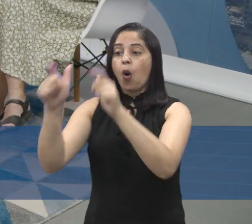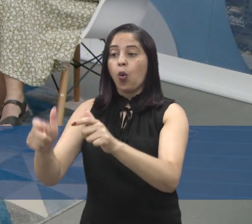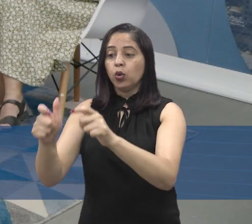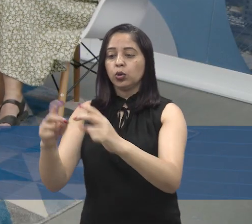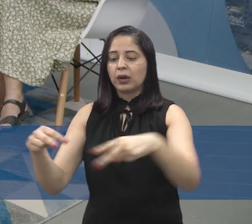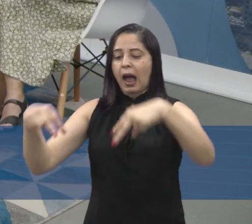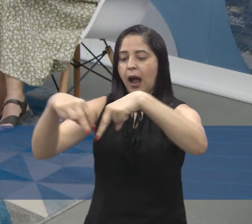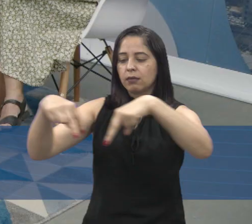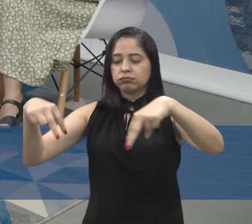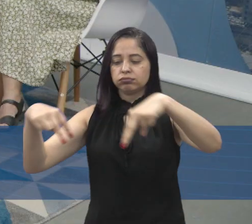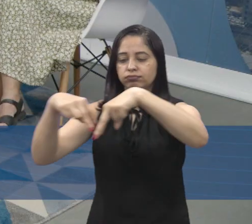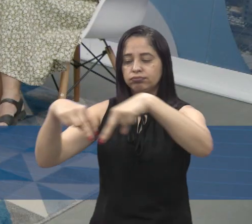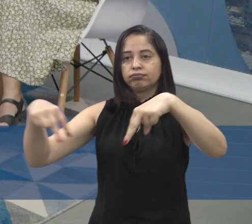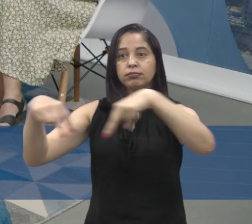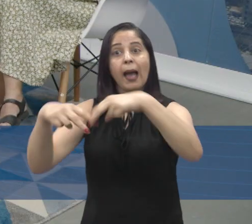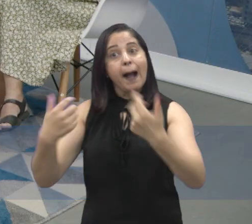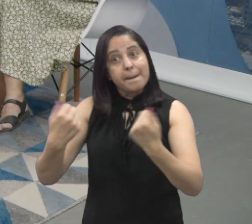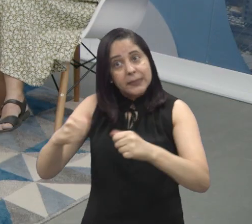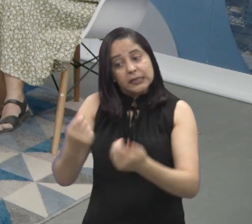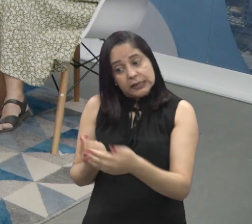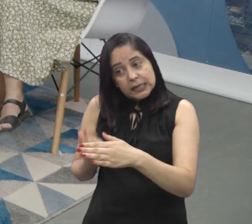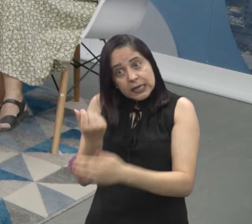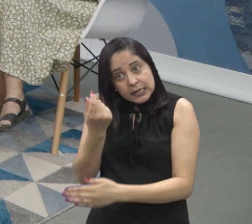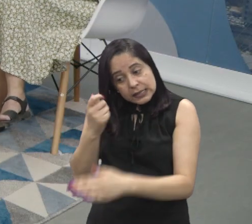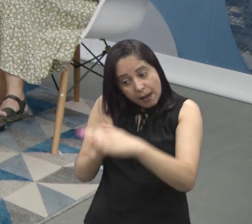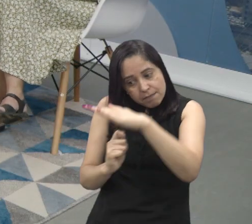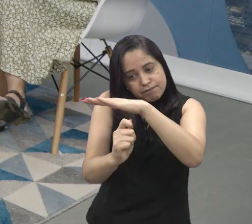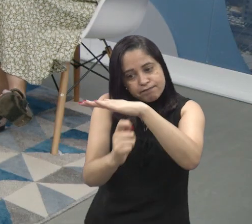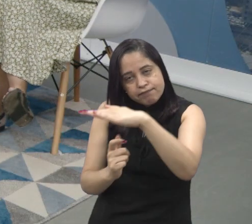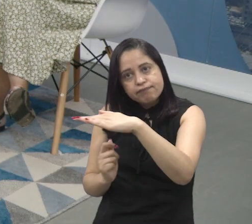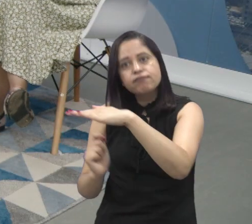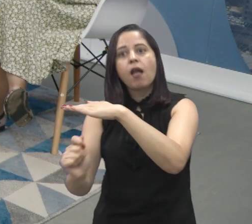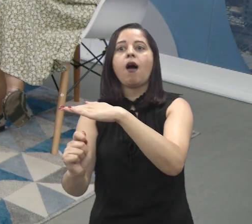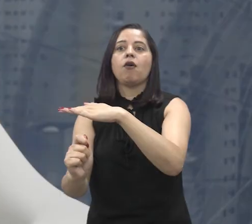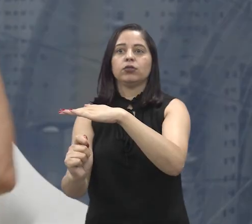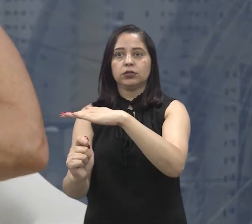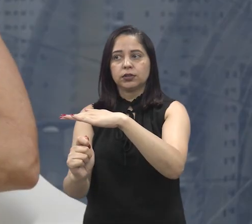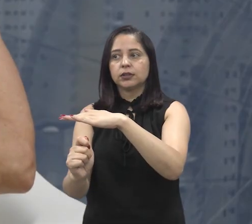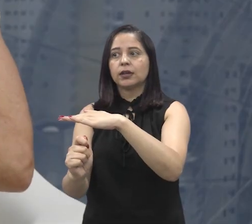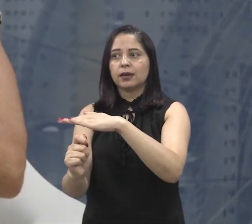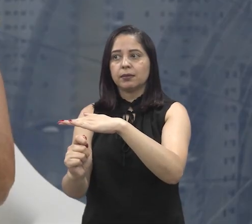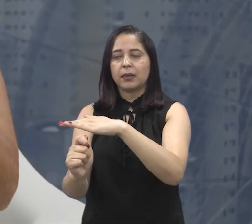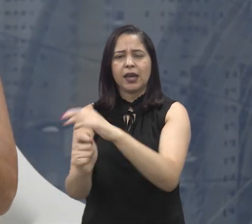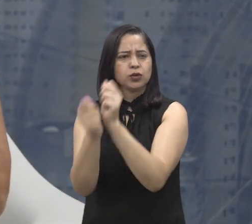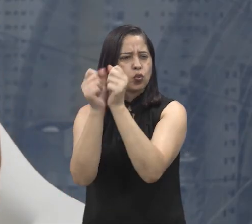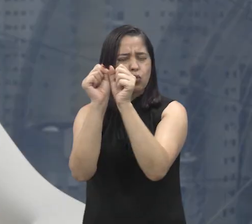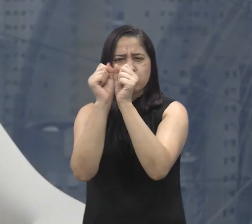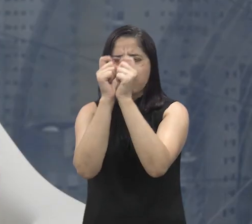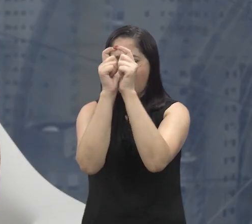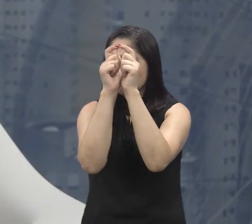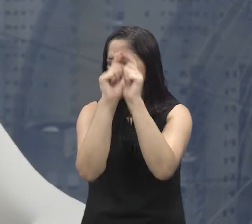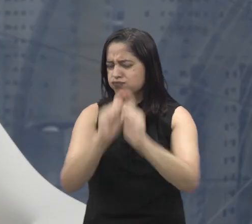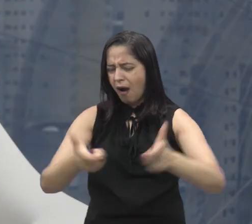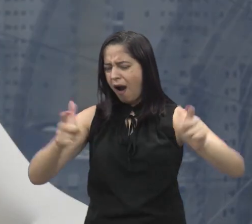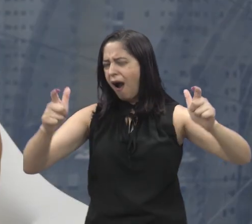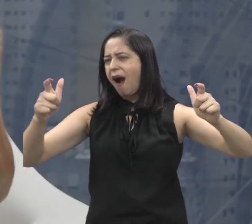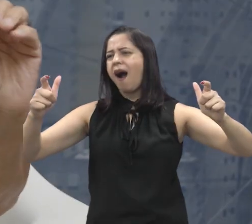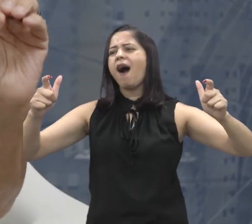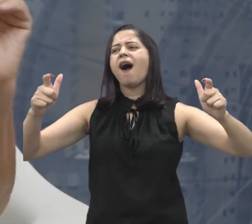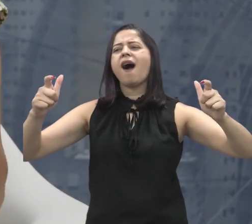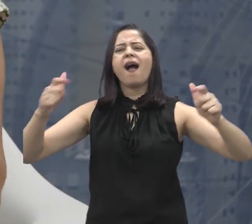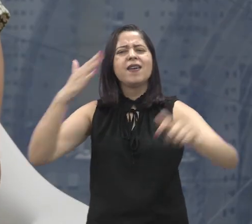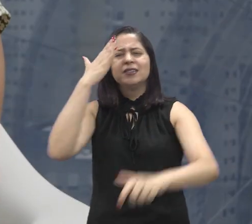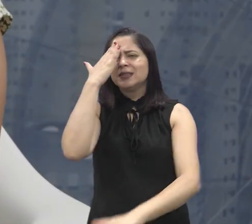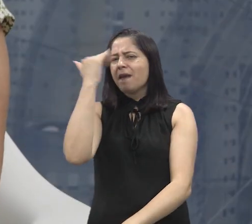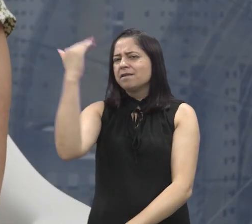Cultural precisa esse orçamento, precisa essas reformas aí administrativas para que ela avance, para que ela possa chegar em toda